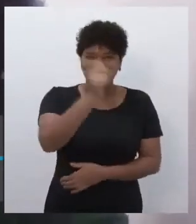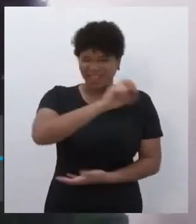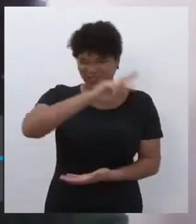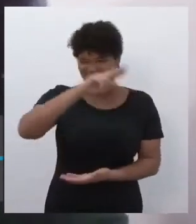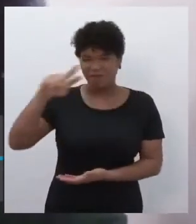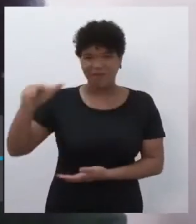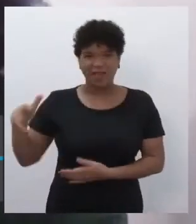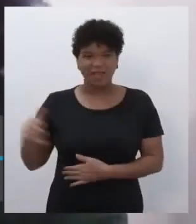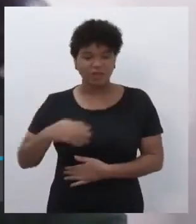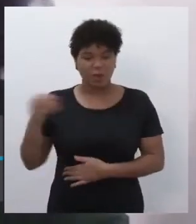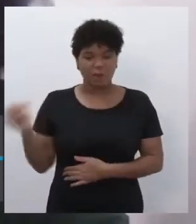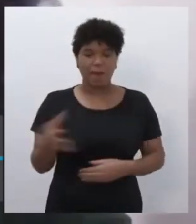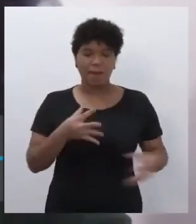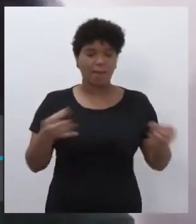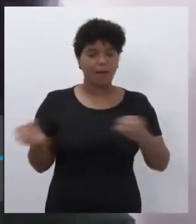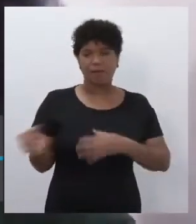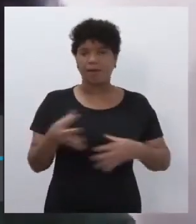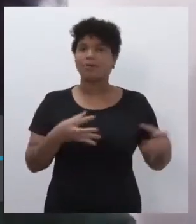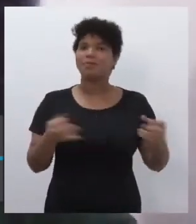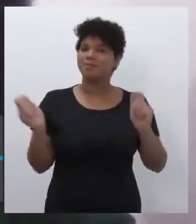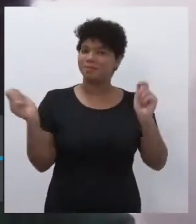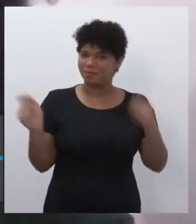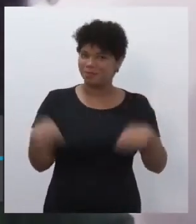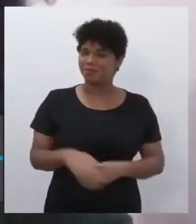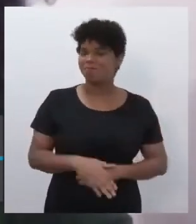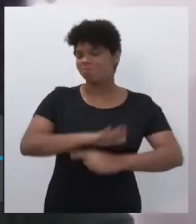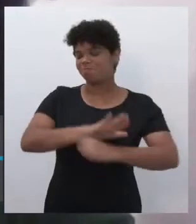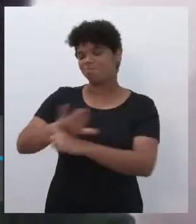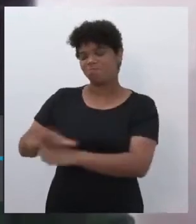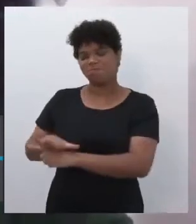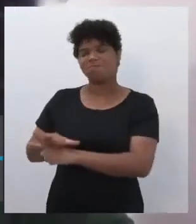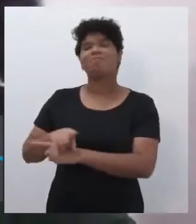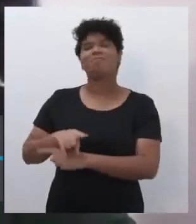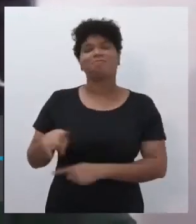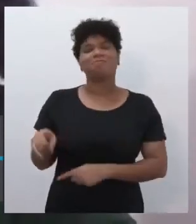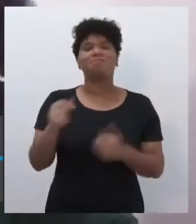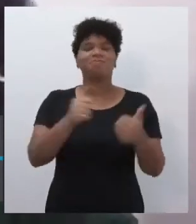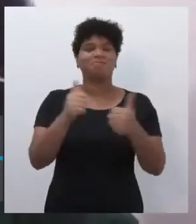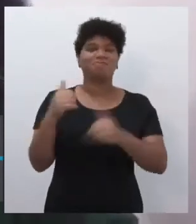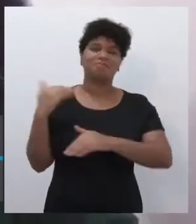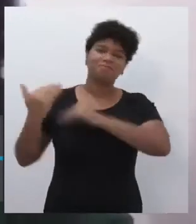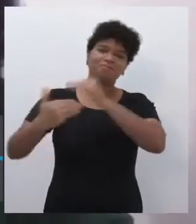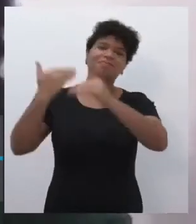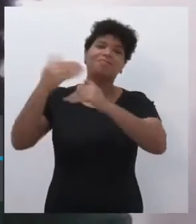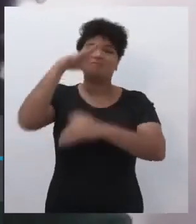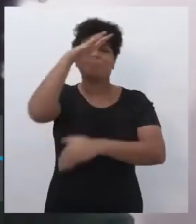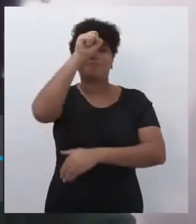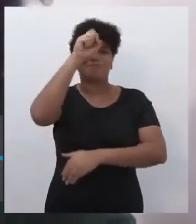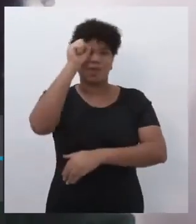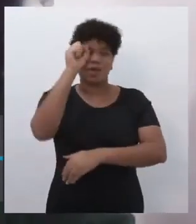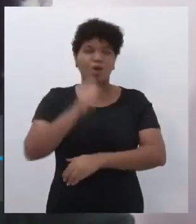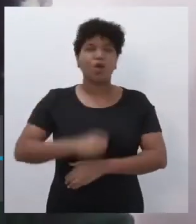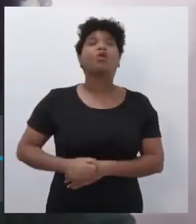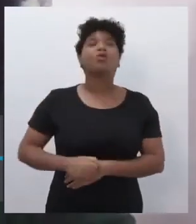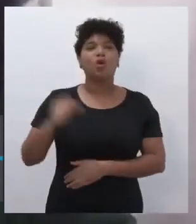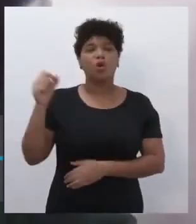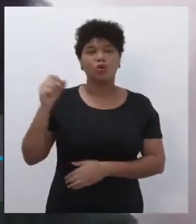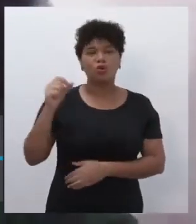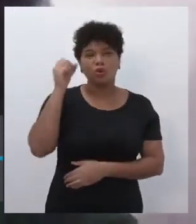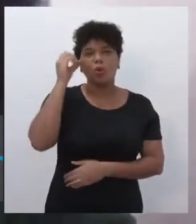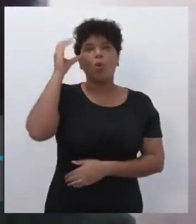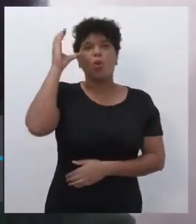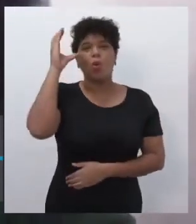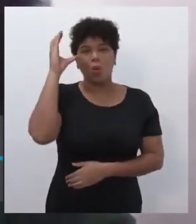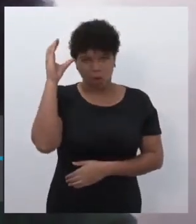habilidades e possíveis defasagens que esses estudantes estejam passando, estejam encontrando aí